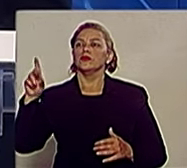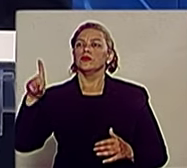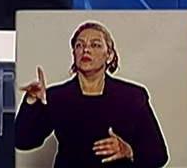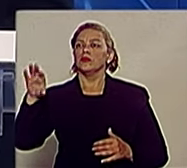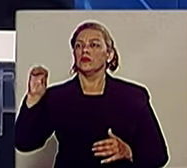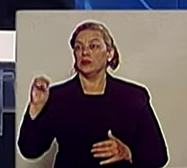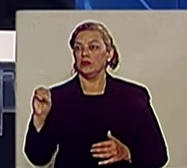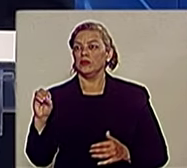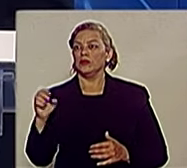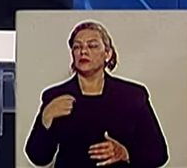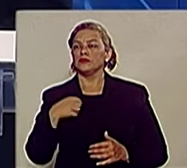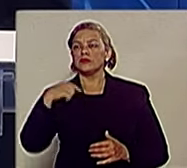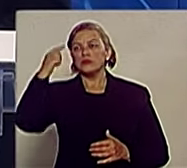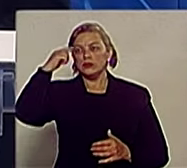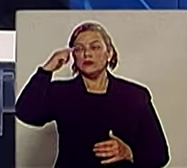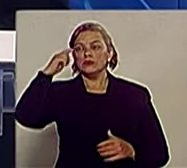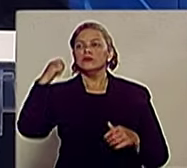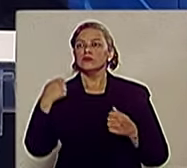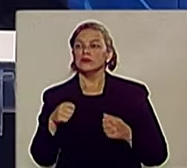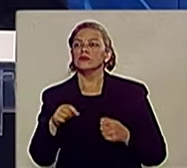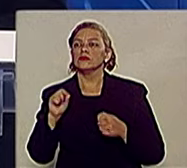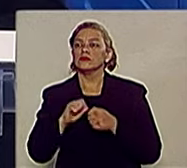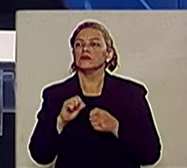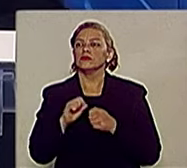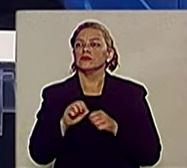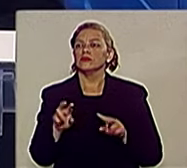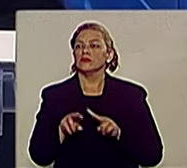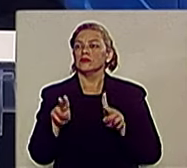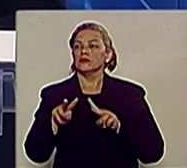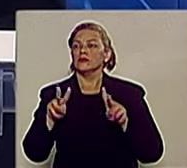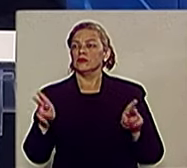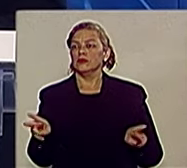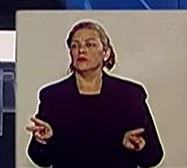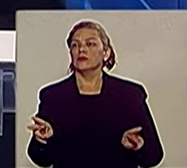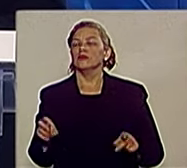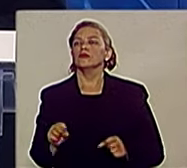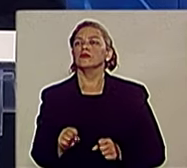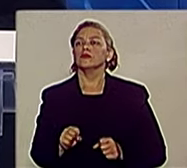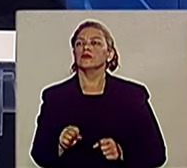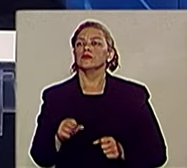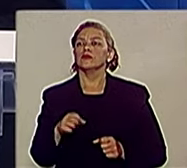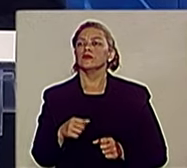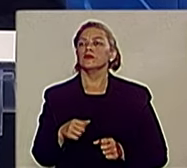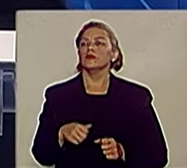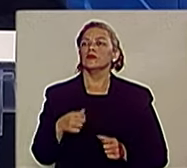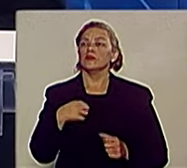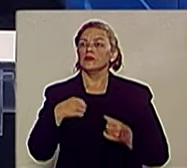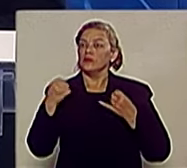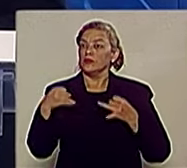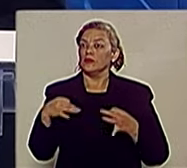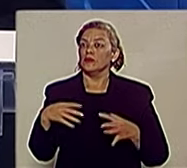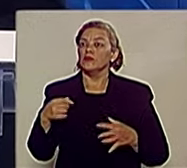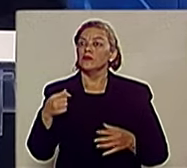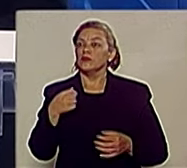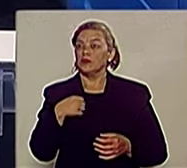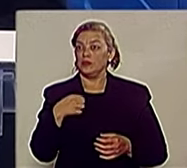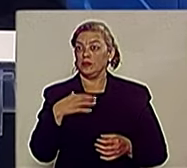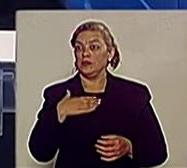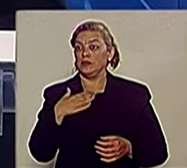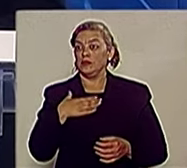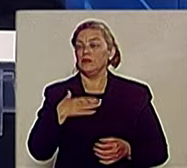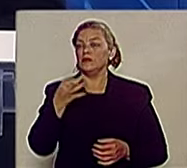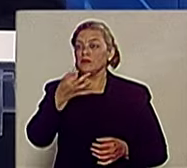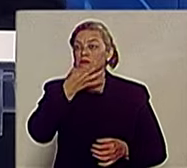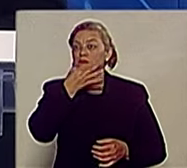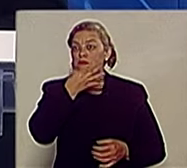deveria fazer coisas diferentes. O Banhado, nós precisamos preservar aquele Banhado. Por exemplo, eu tenho a opinião e tenho uma posição, e se for